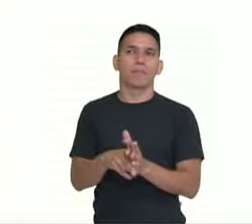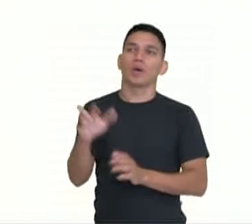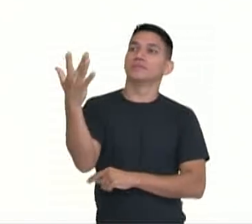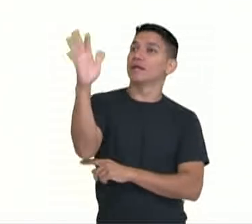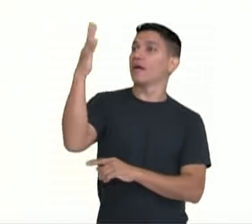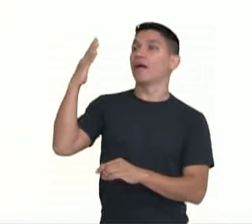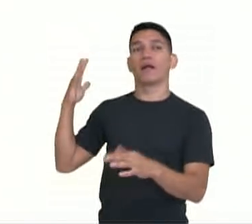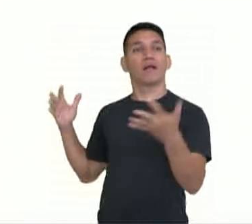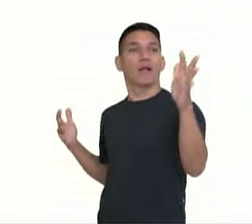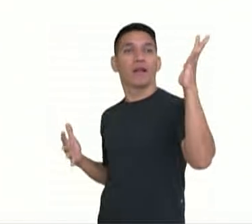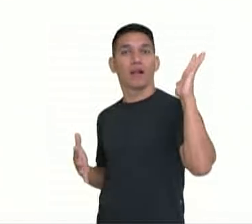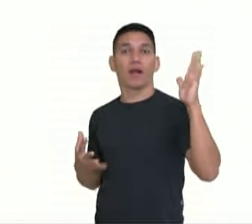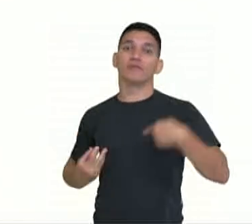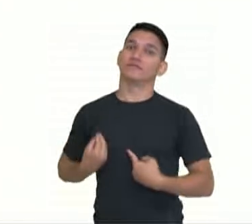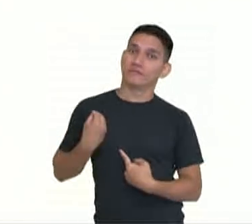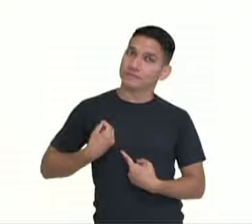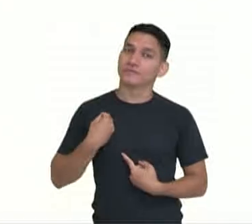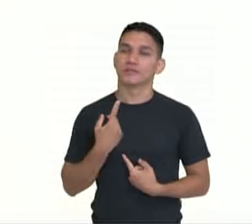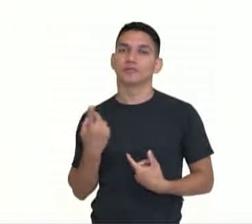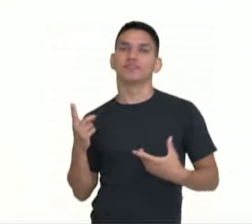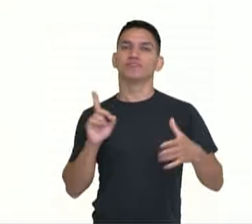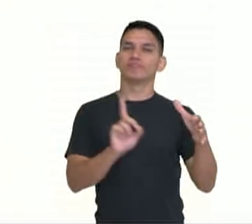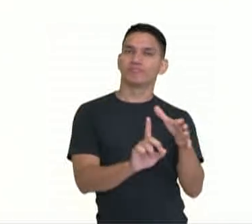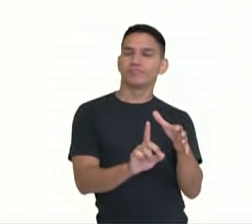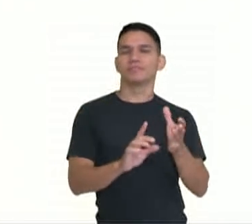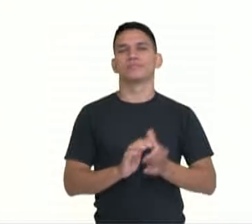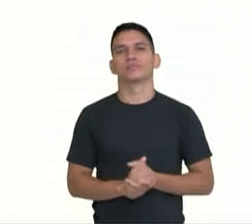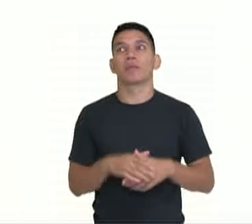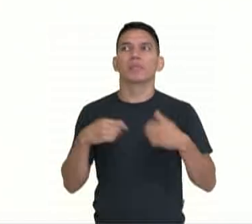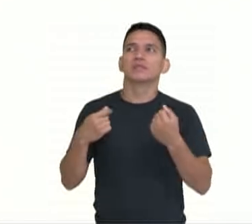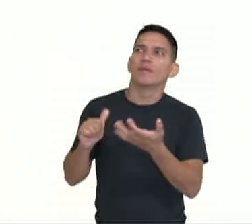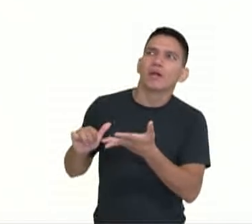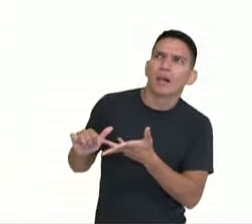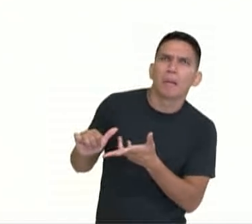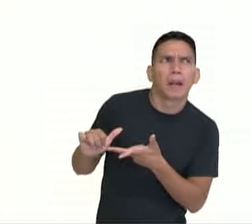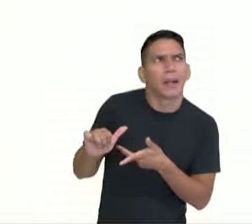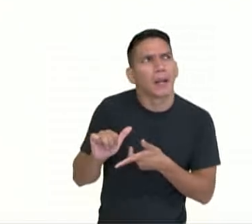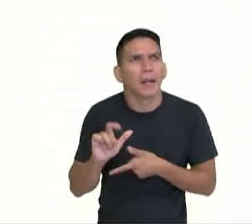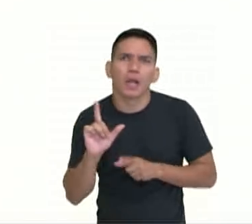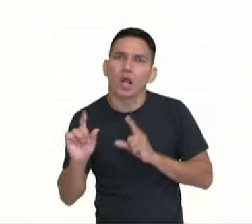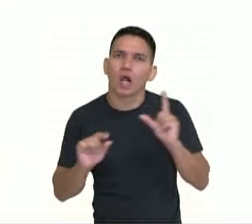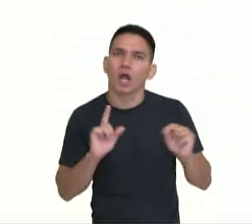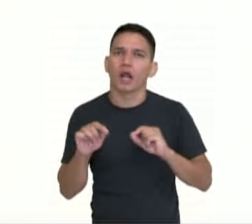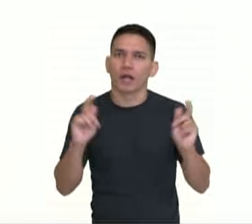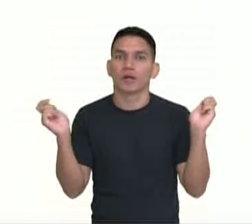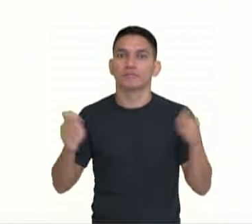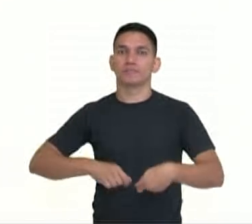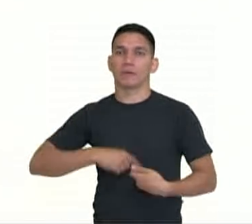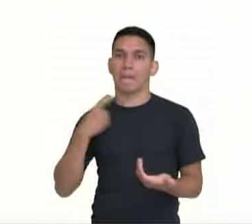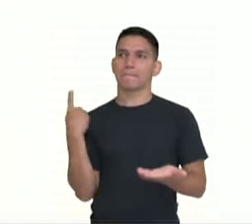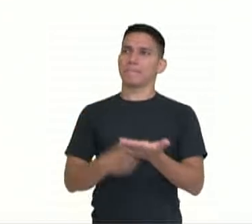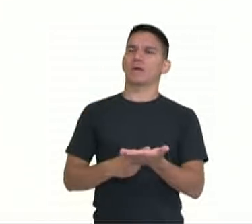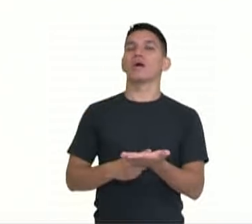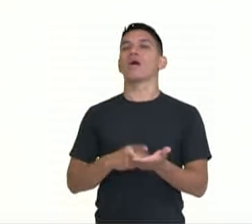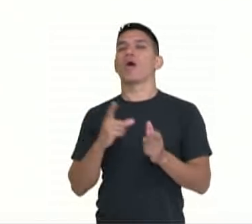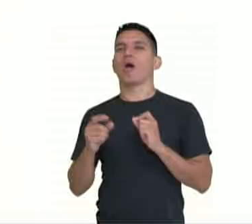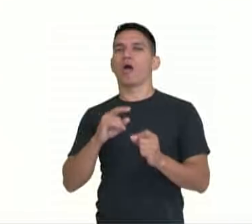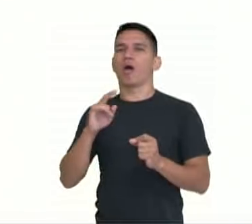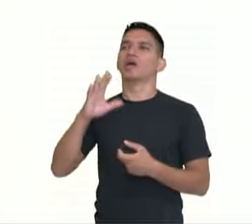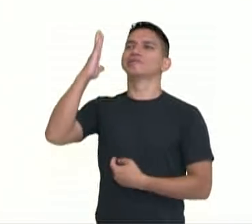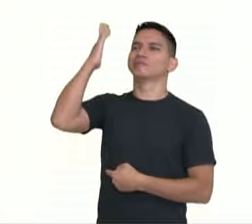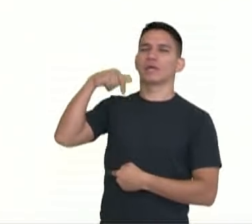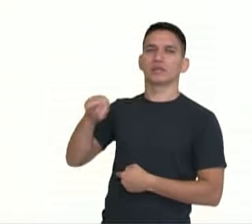ele estava inserido. Era preciso observar esses elementos naturais para estabelecer alguma forma